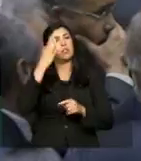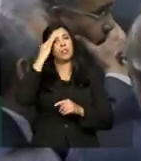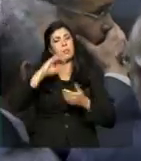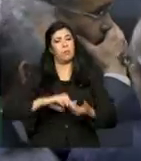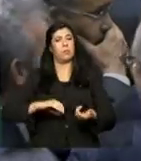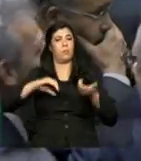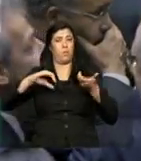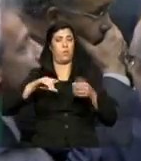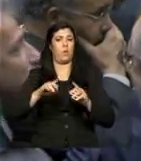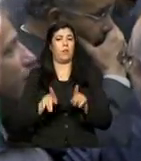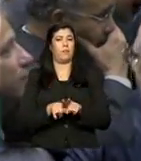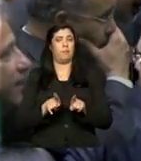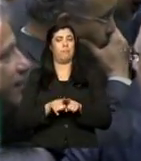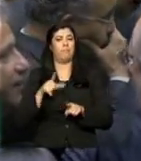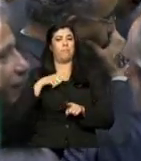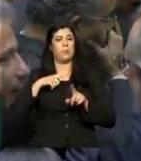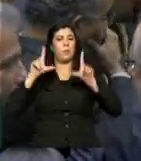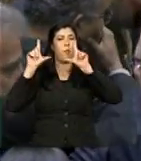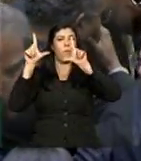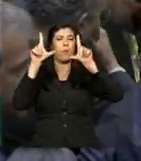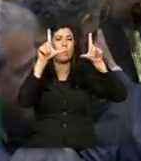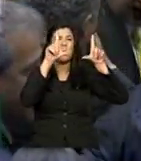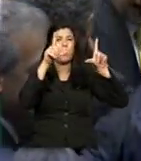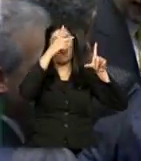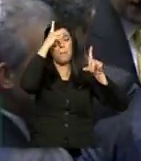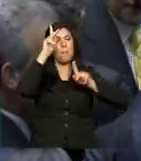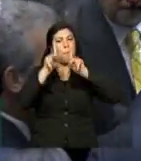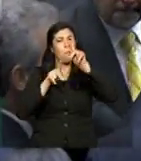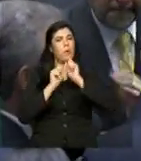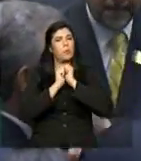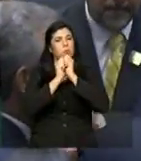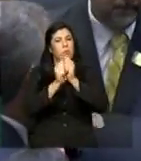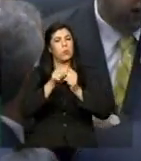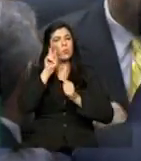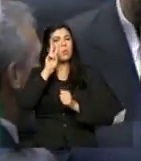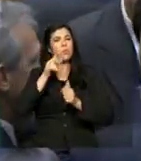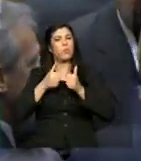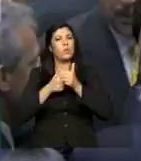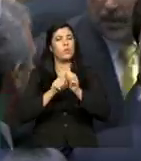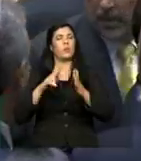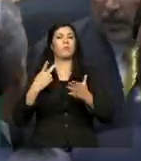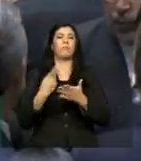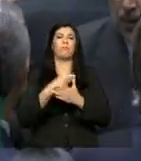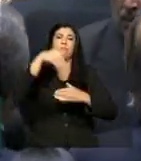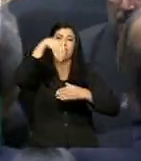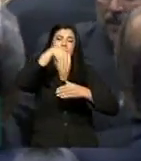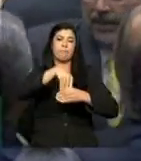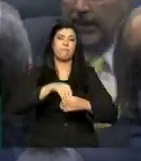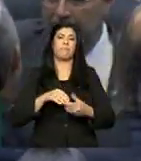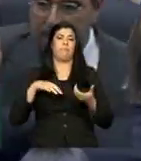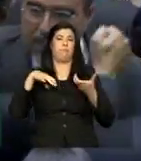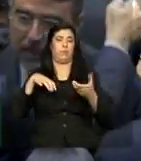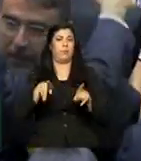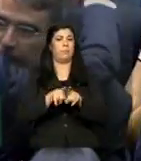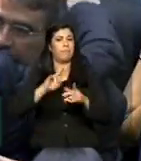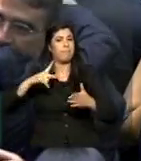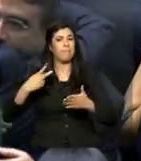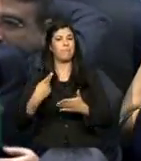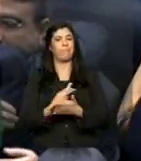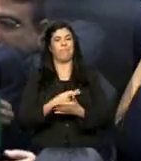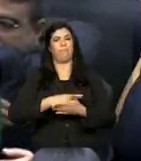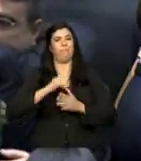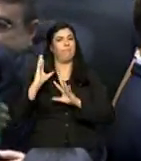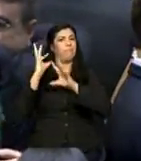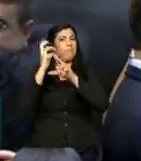foram instalados telões para que a população, né, possa acompanhar o que se passa aí dentro do Congresso, que é um momento solene,